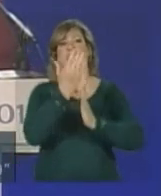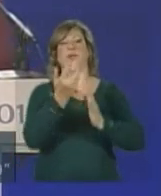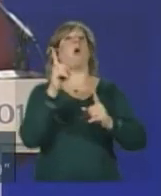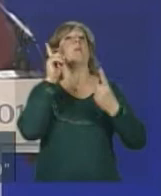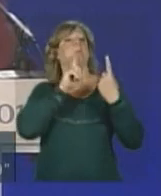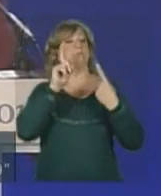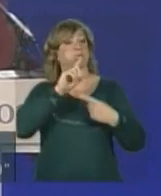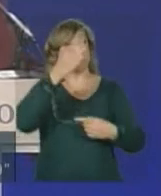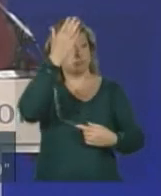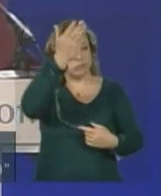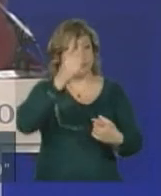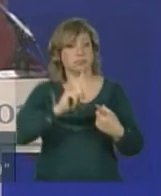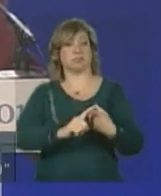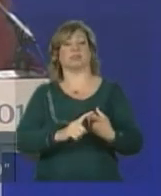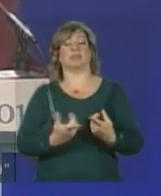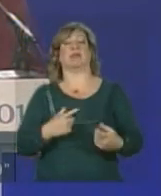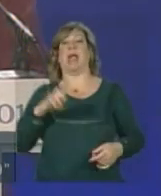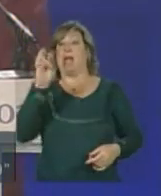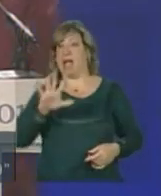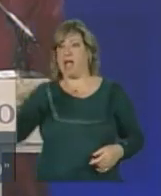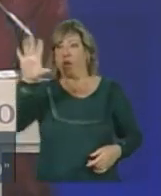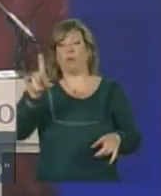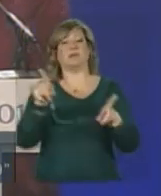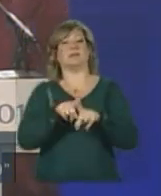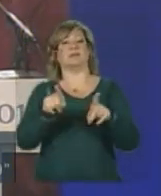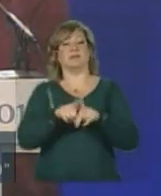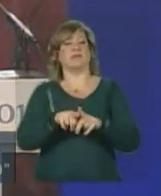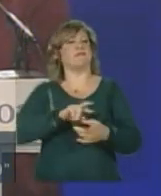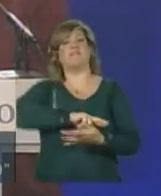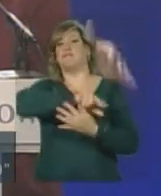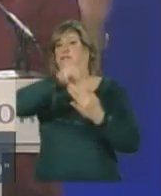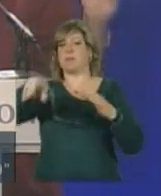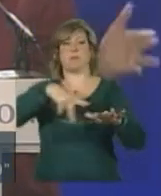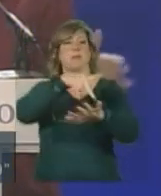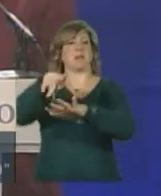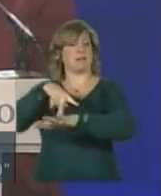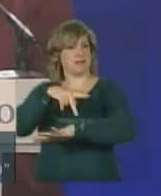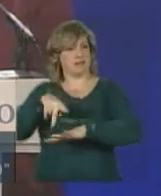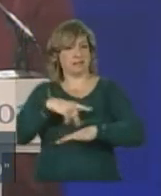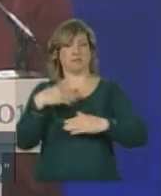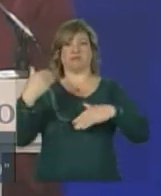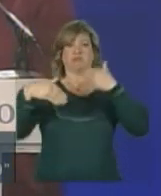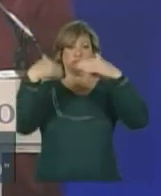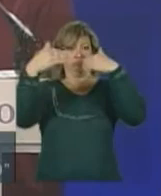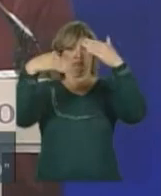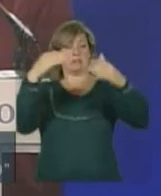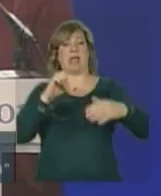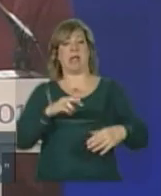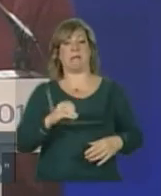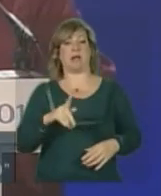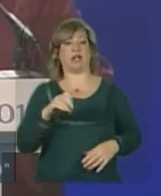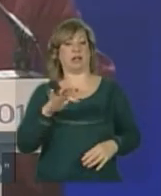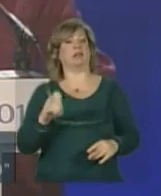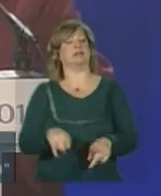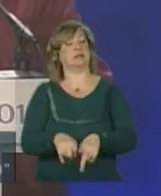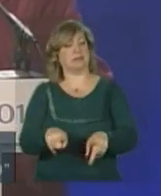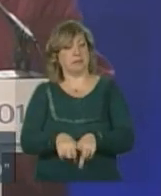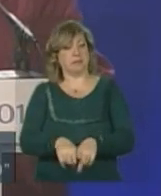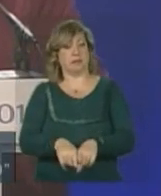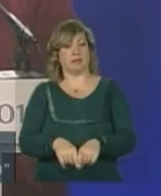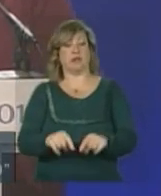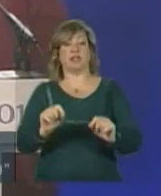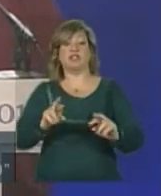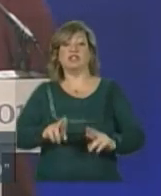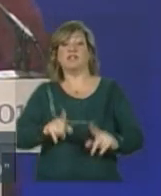Estados Unidos, como para a União Europeia, quanto para vários países desenvolvidos e emergentes, ao contrário do que